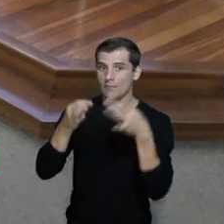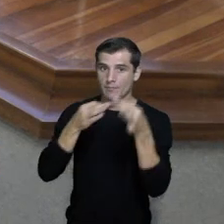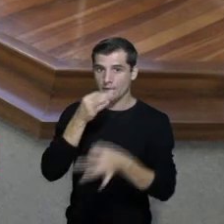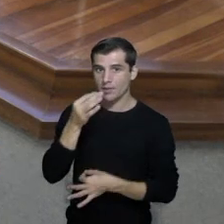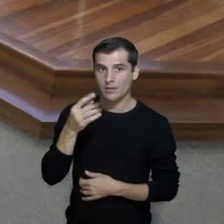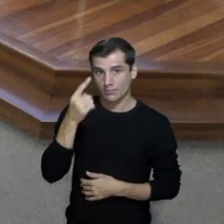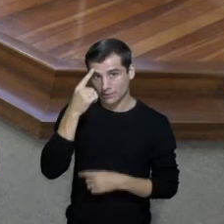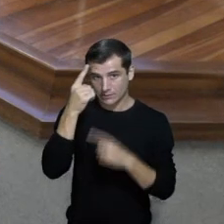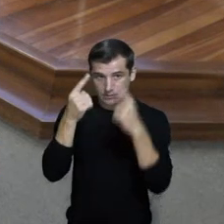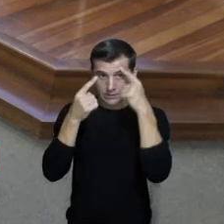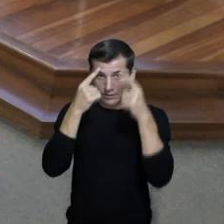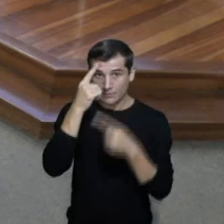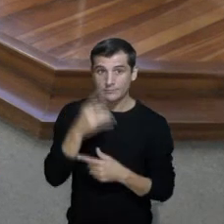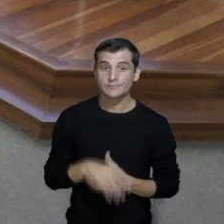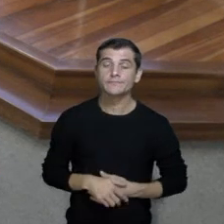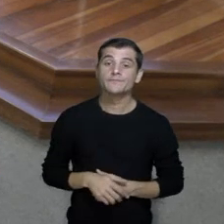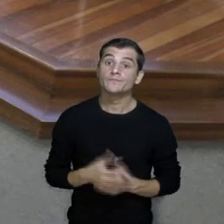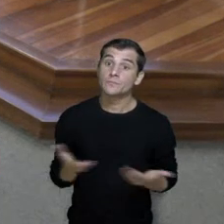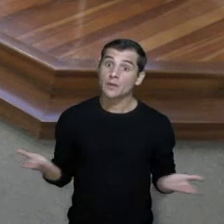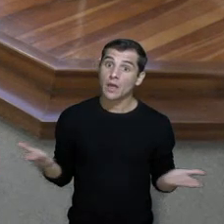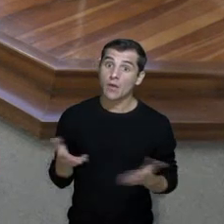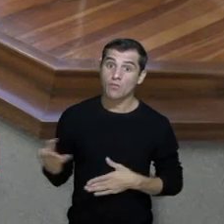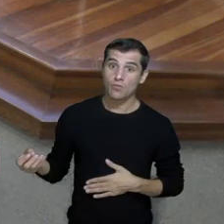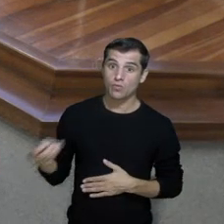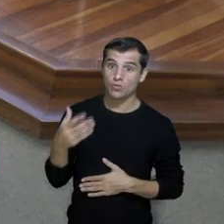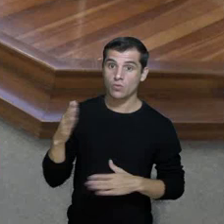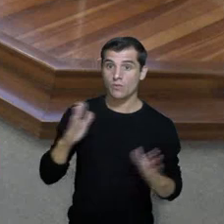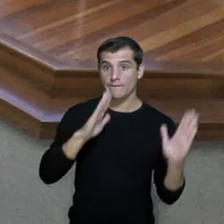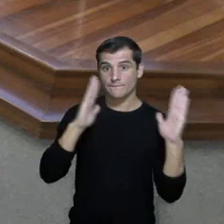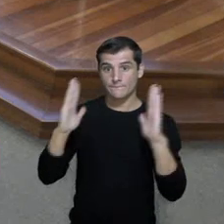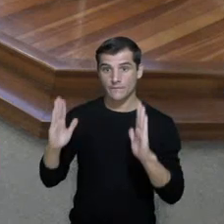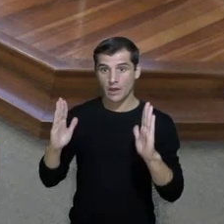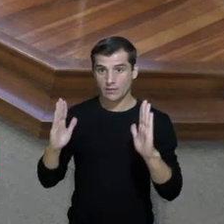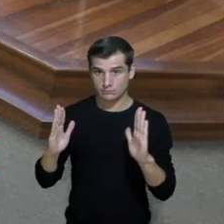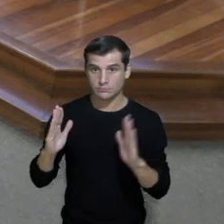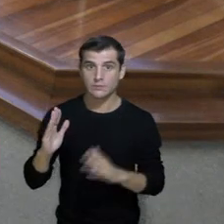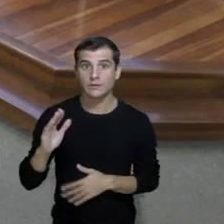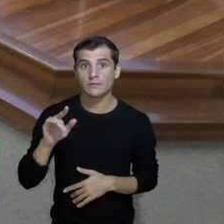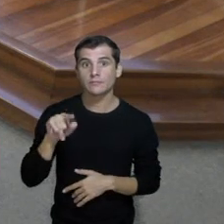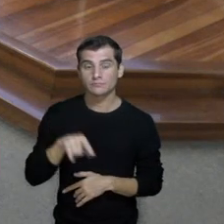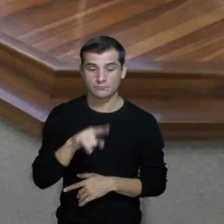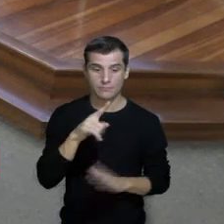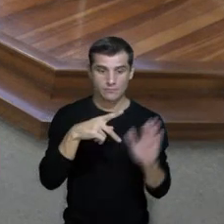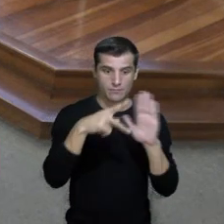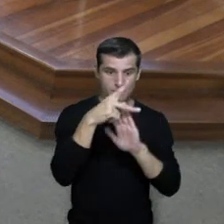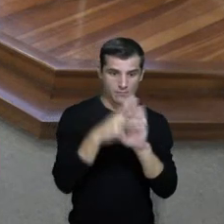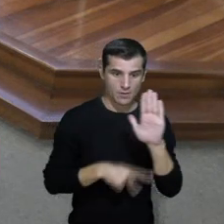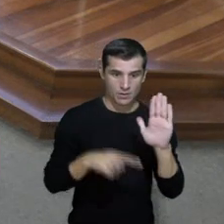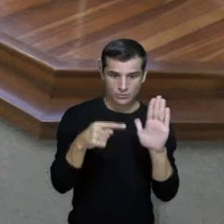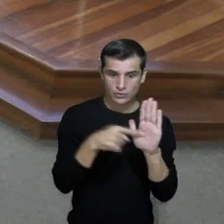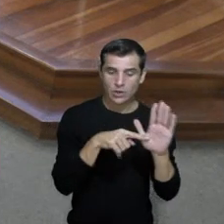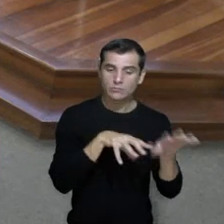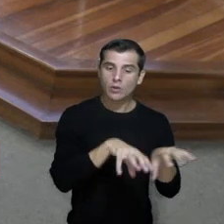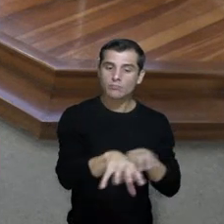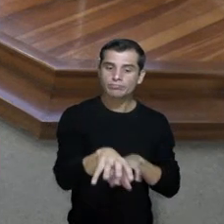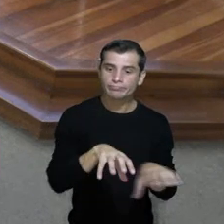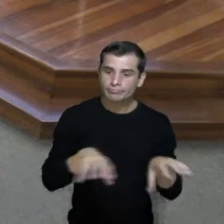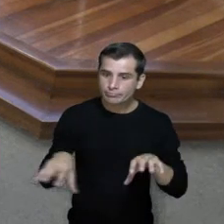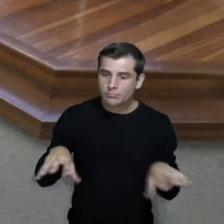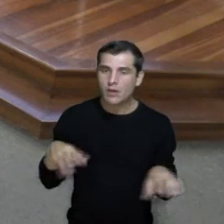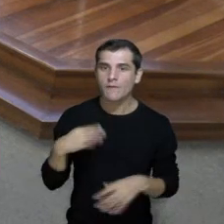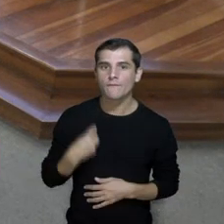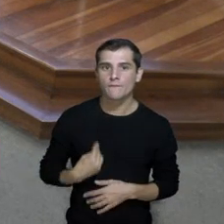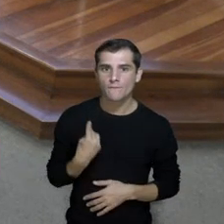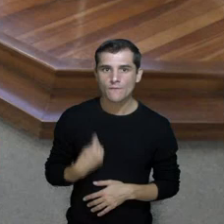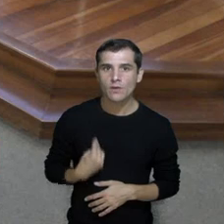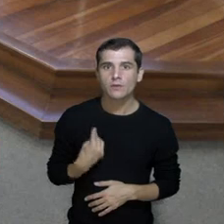eh eh é tentar não só descentralizar o projeto de um nome de uma pessoa seja ela quem for ou de